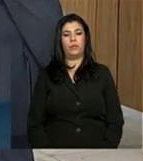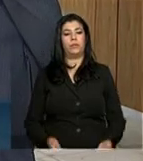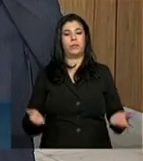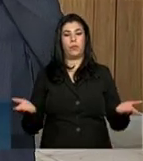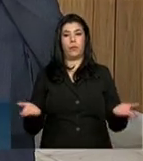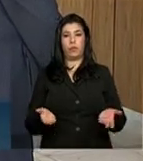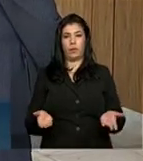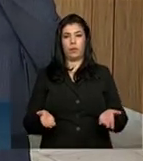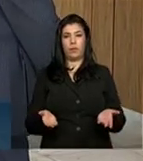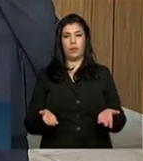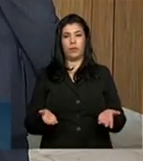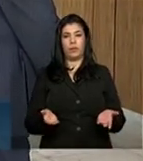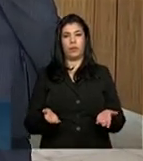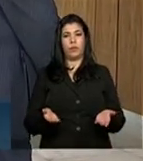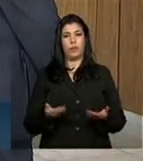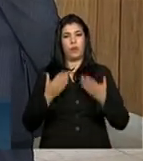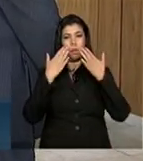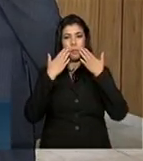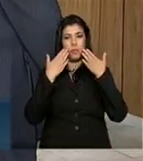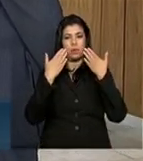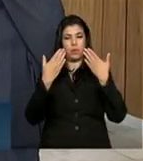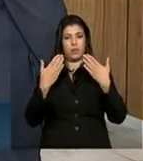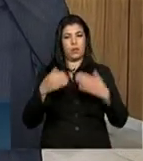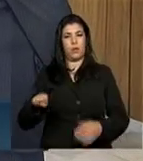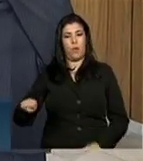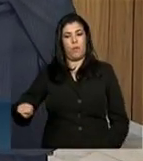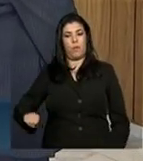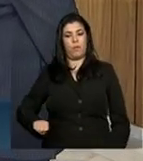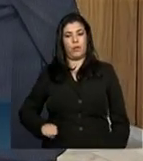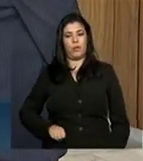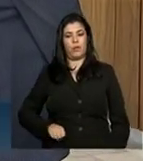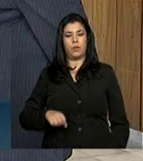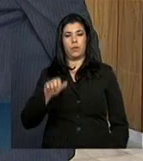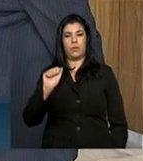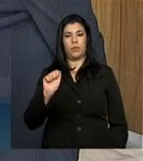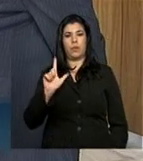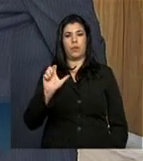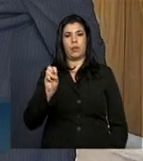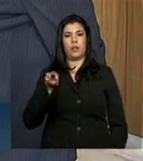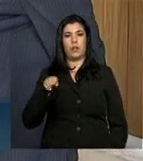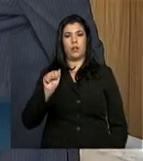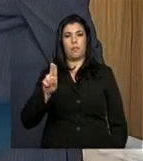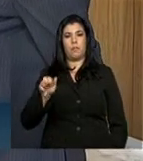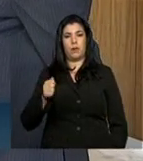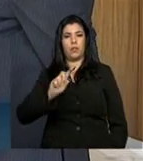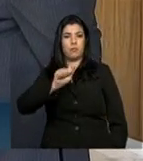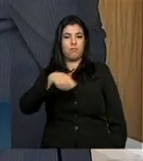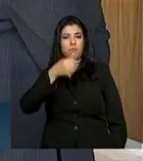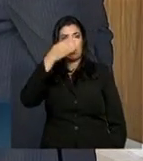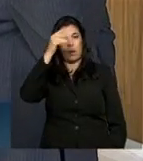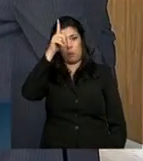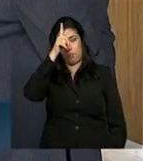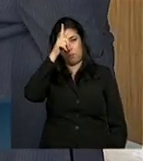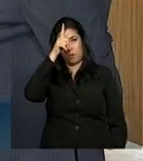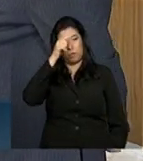Agora é a vez do embaixador da Alemanha. Ele se apresenta neste momento à presidenta Dilma